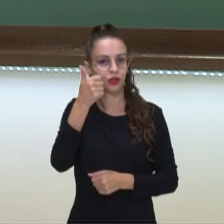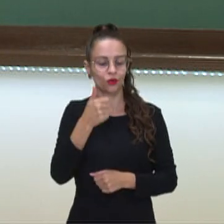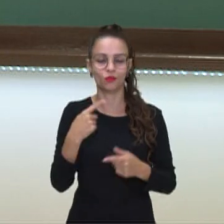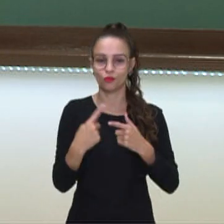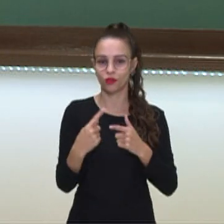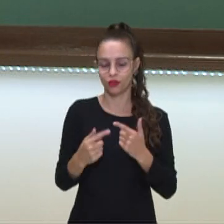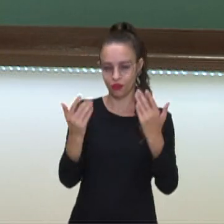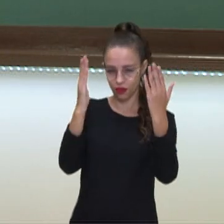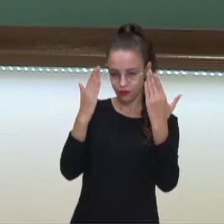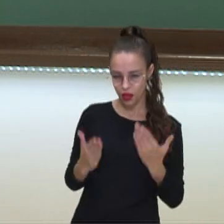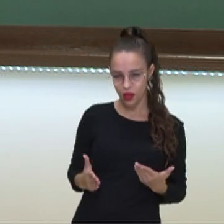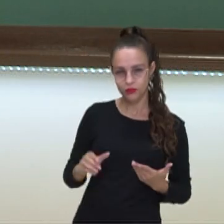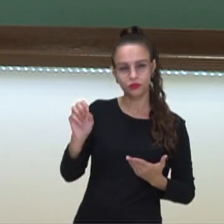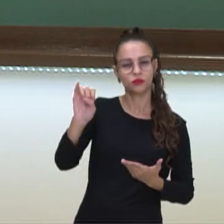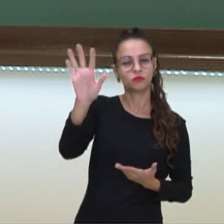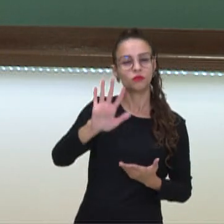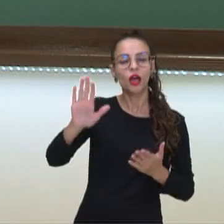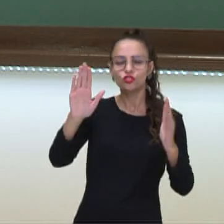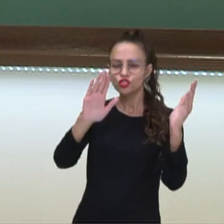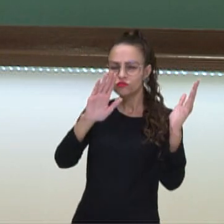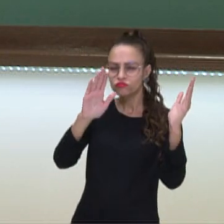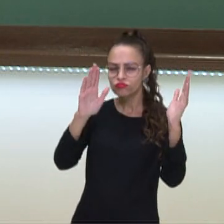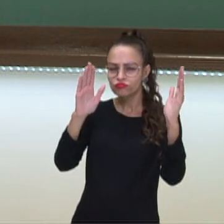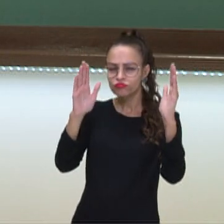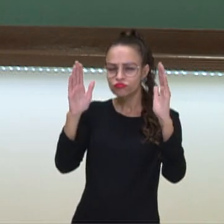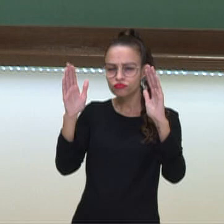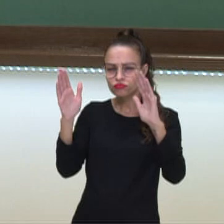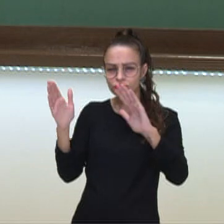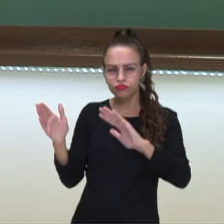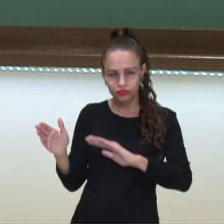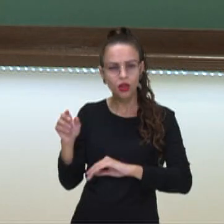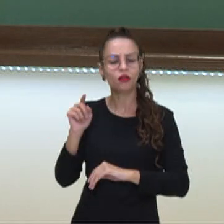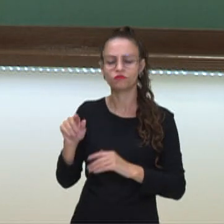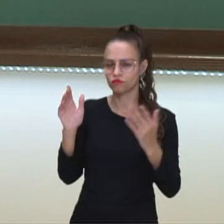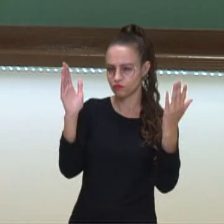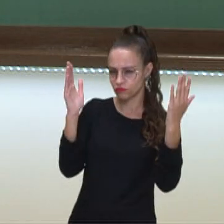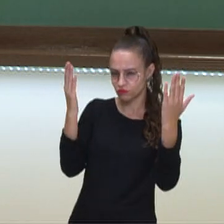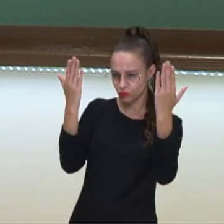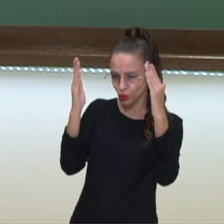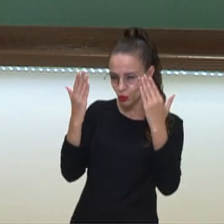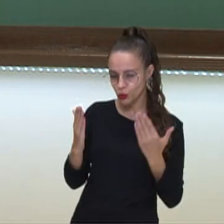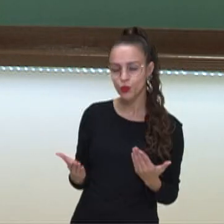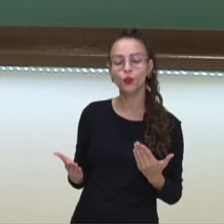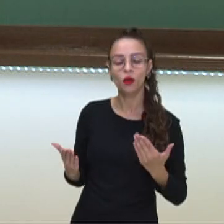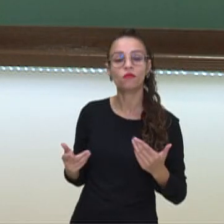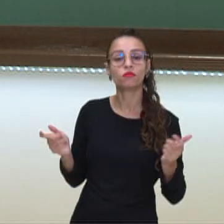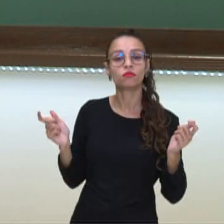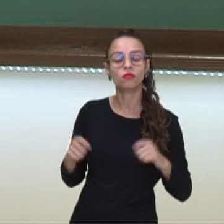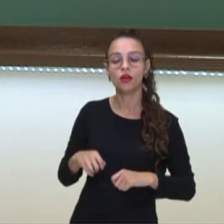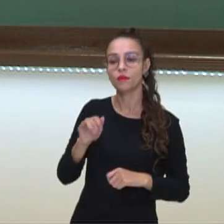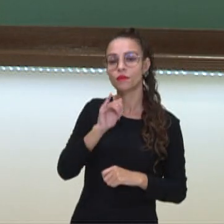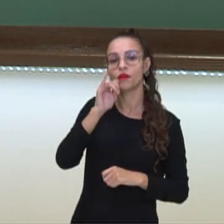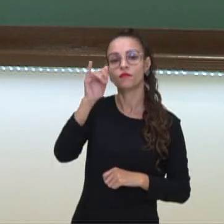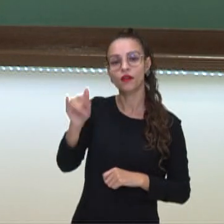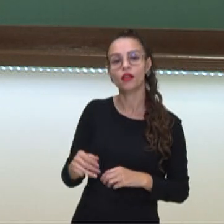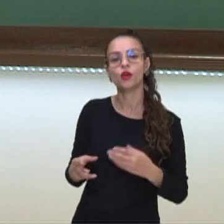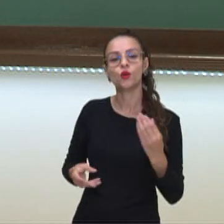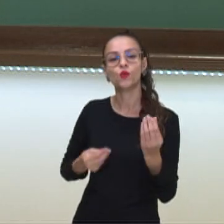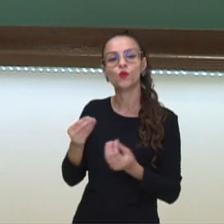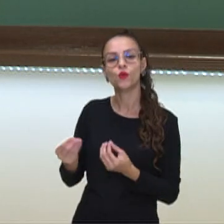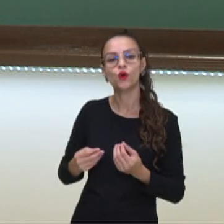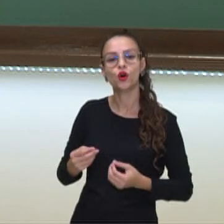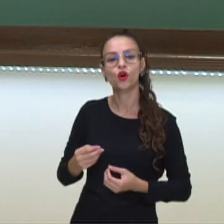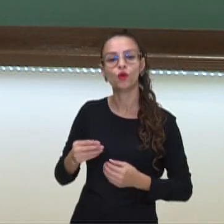análise das imagens, essas imagens são analisadas por softwares, pode-se dizer, a biomecânica, né? Quais